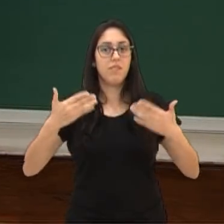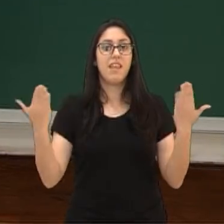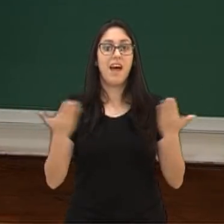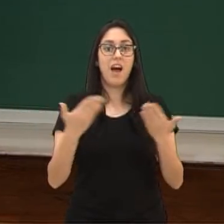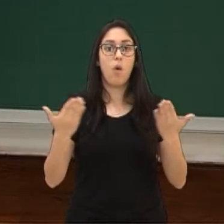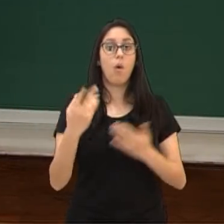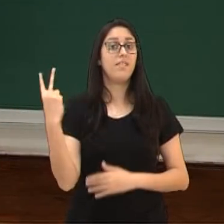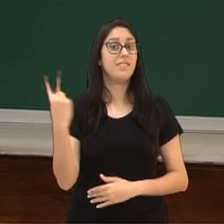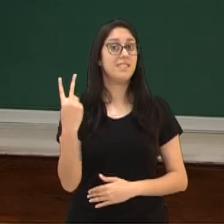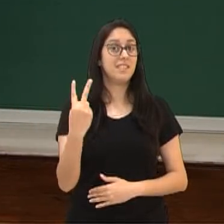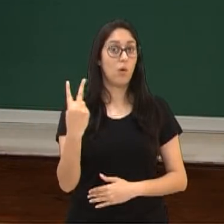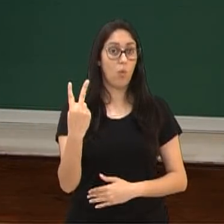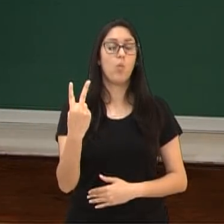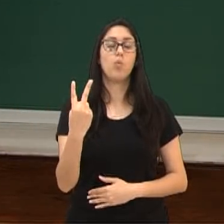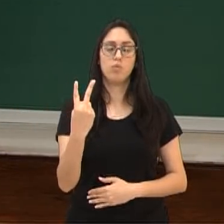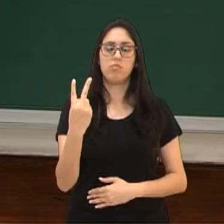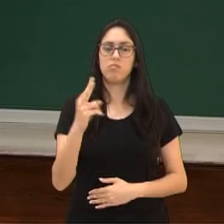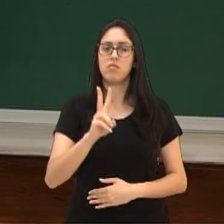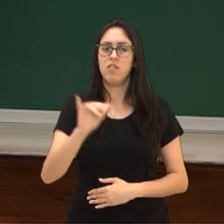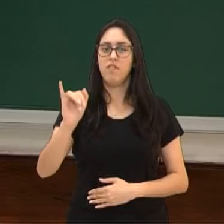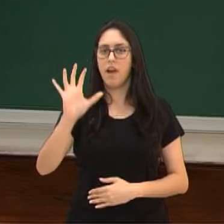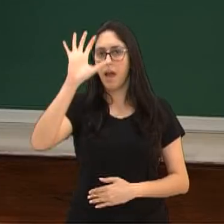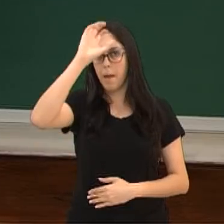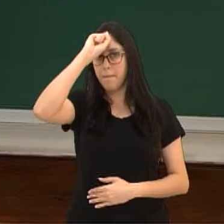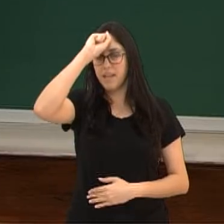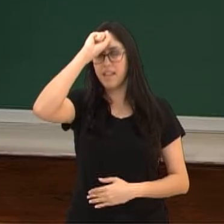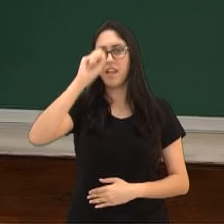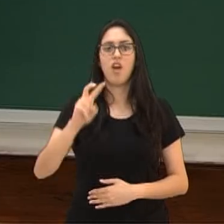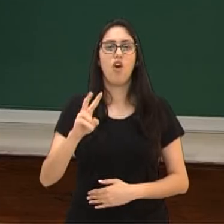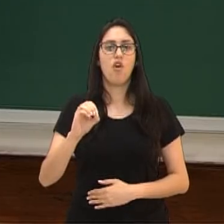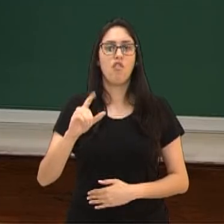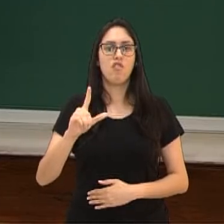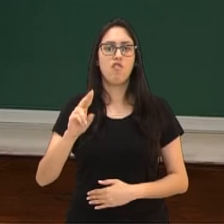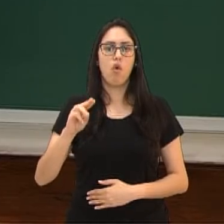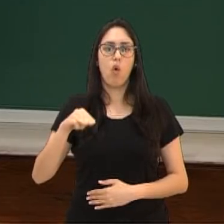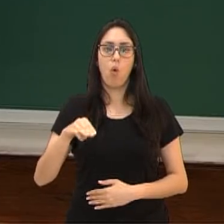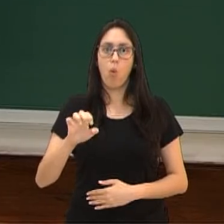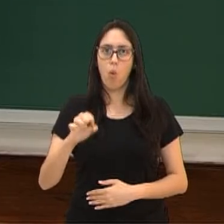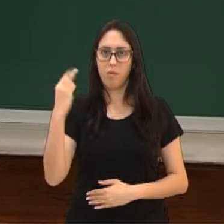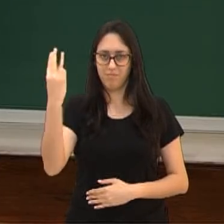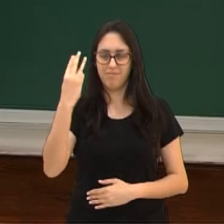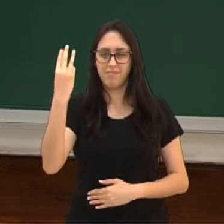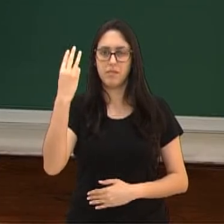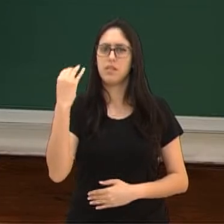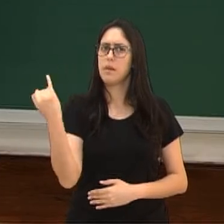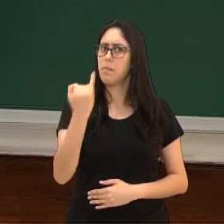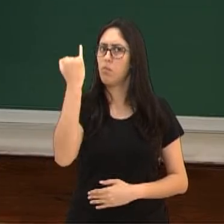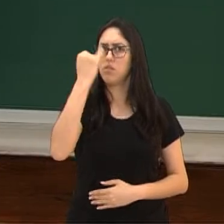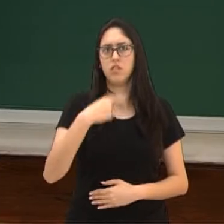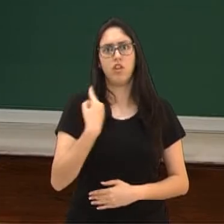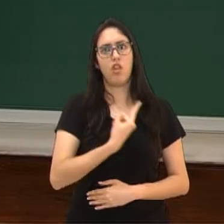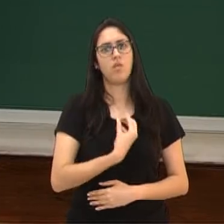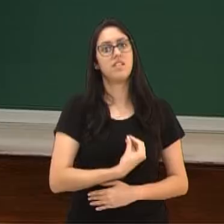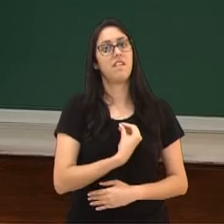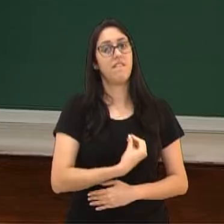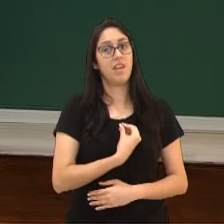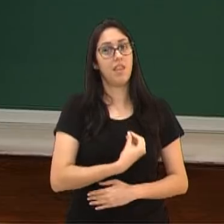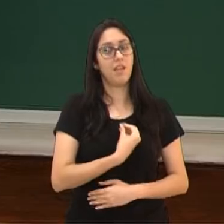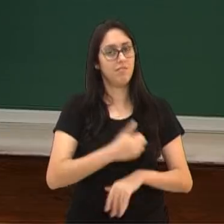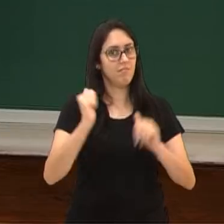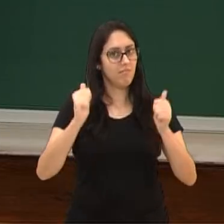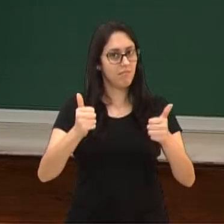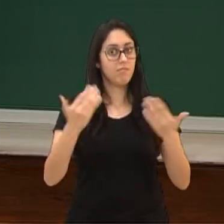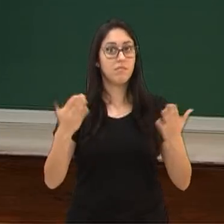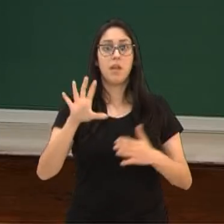trabalhar mais um pouquinho sobre essa questão de volume, que é totalmente prática na nossa vida, ok?